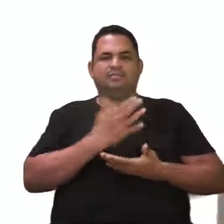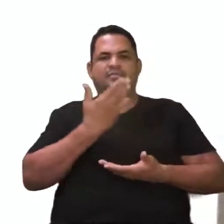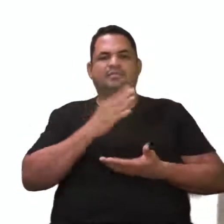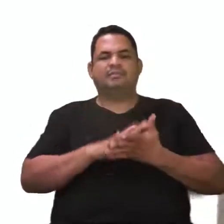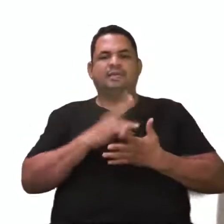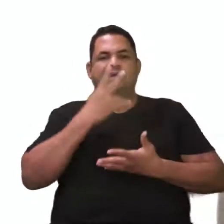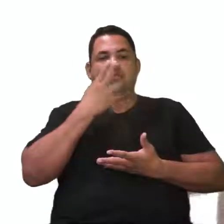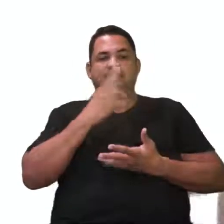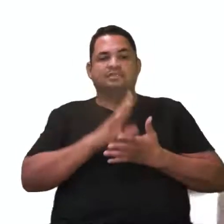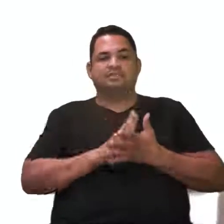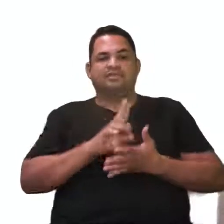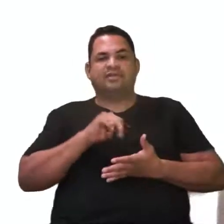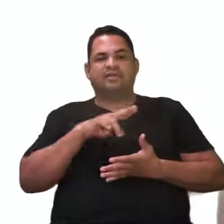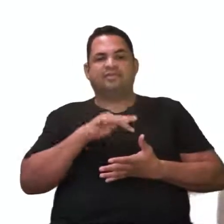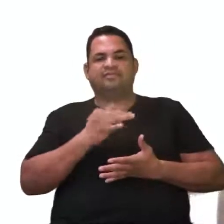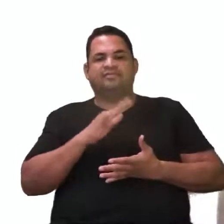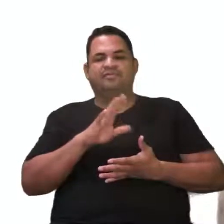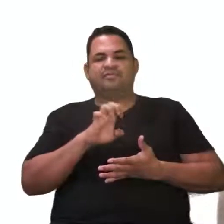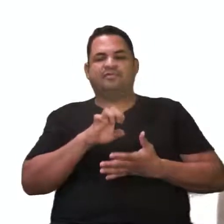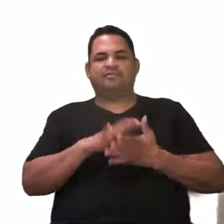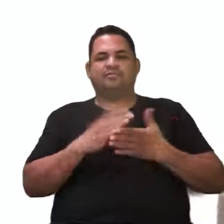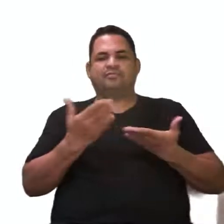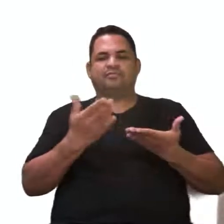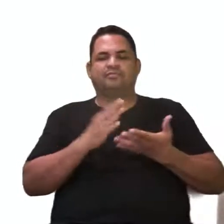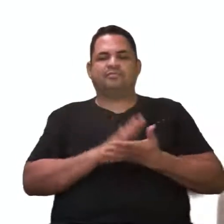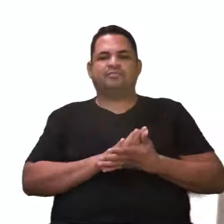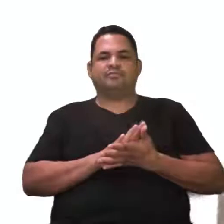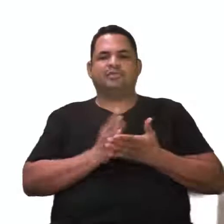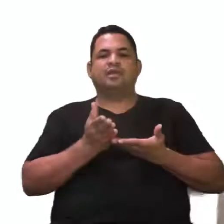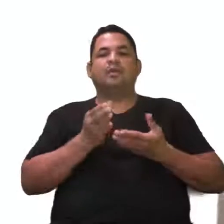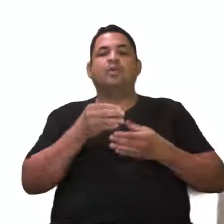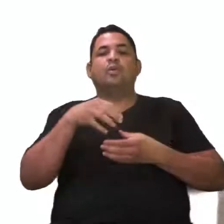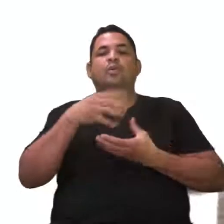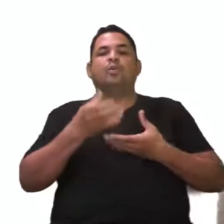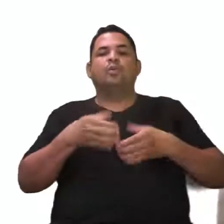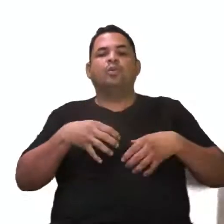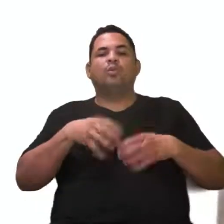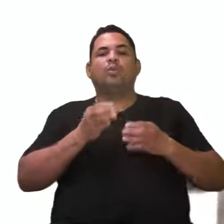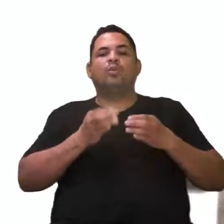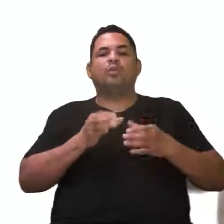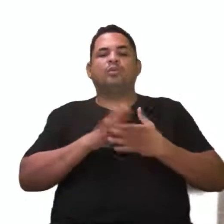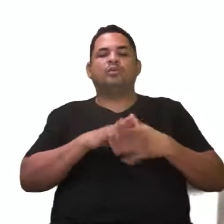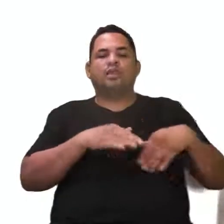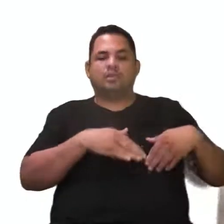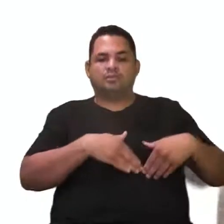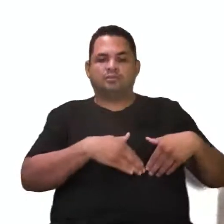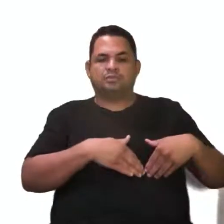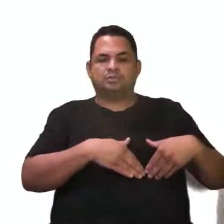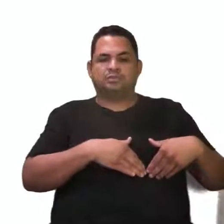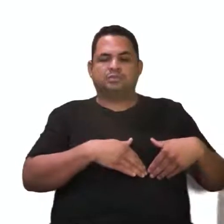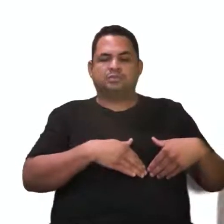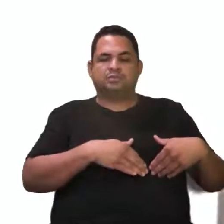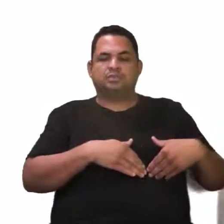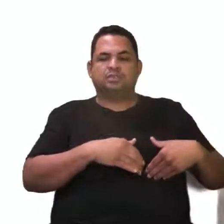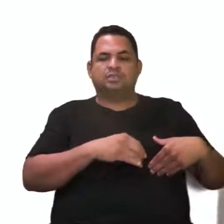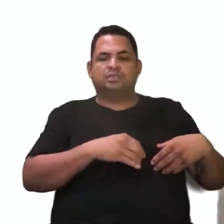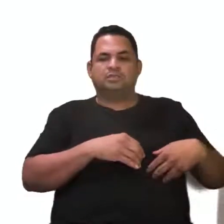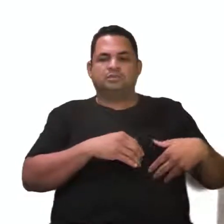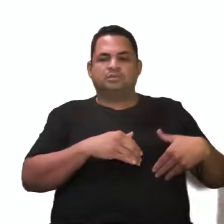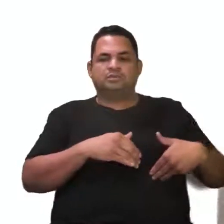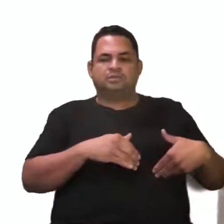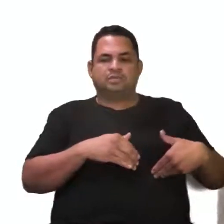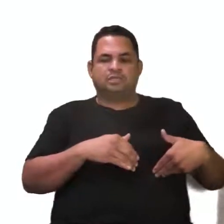vermiforme. E aí a gente pode observar que ele fica posicionado mais do nosso lado esquerdo, tá vendo? Né, do